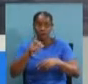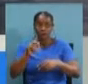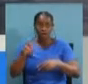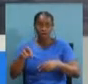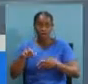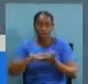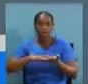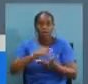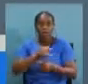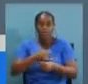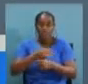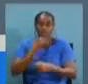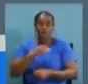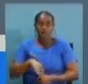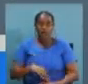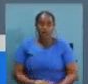Sal.